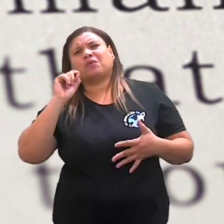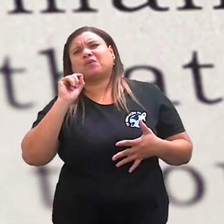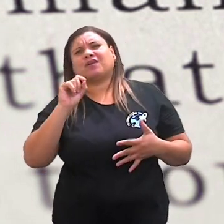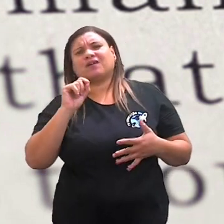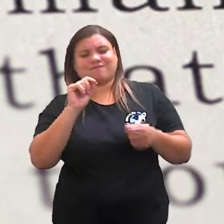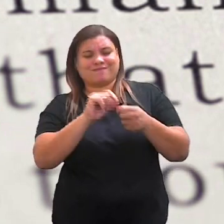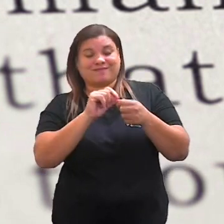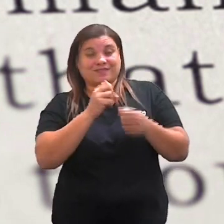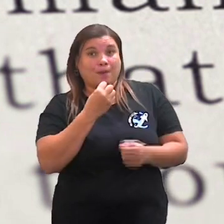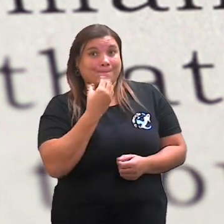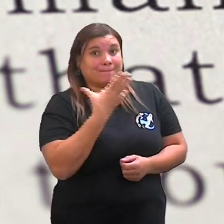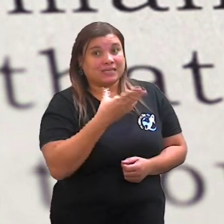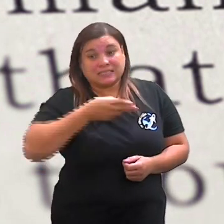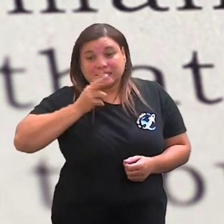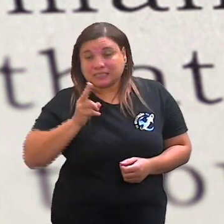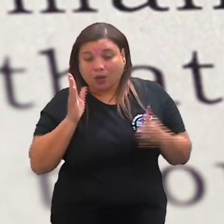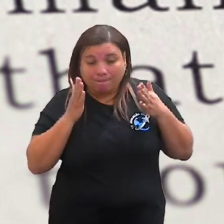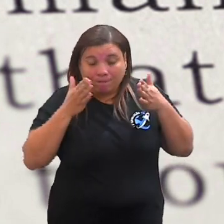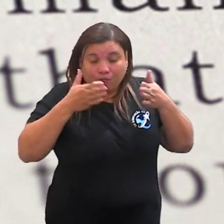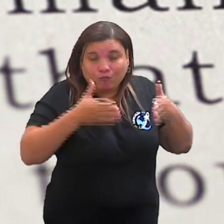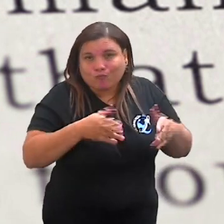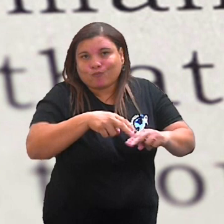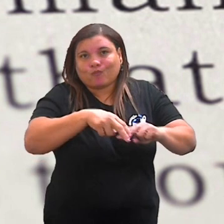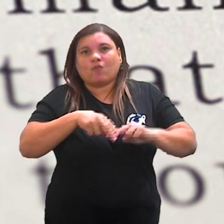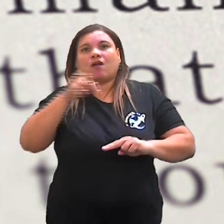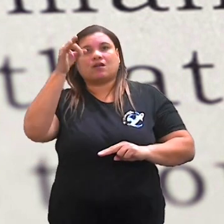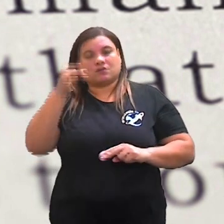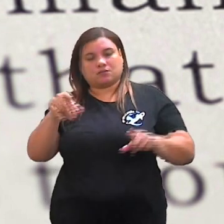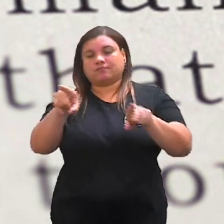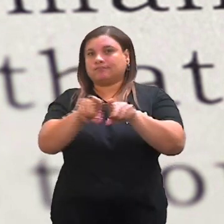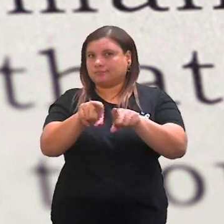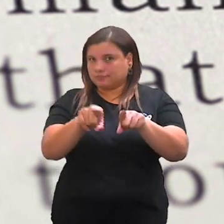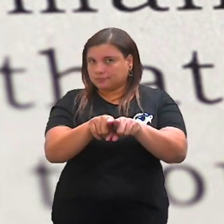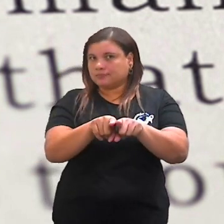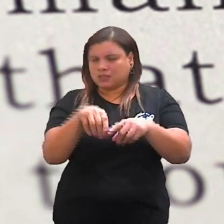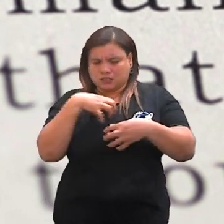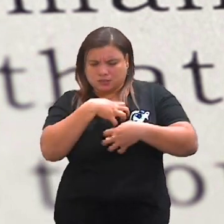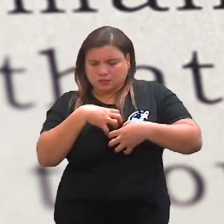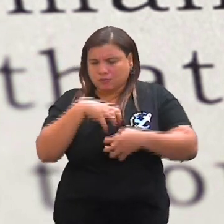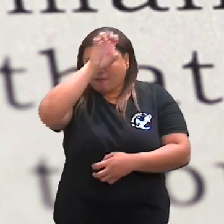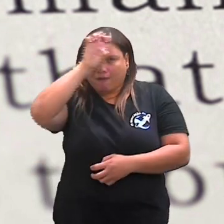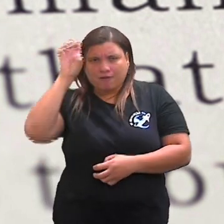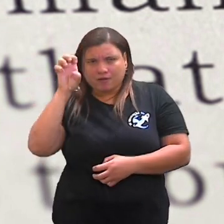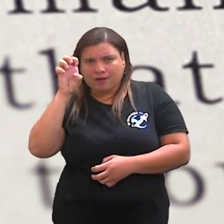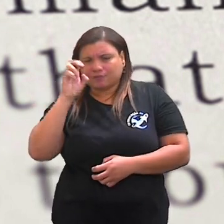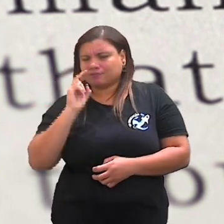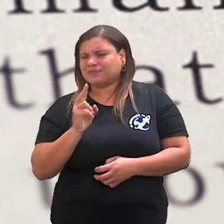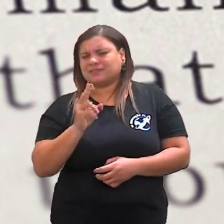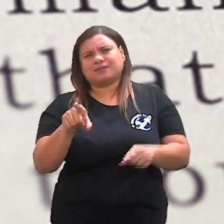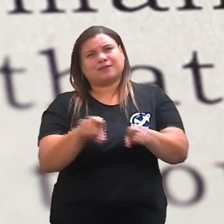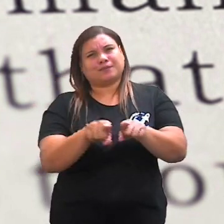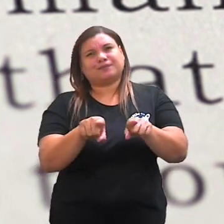certa pelas razões corretas, agindo com ética e pensando no bem de todos. A